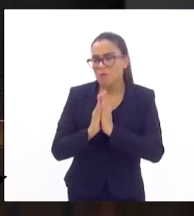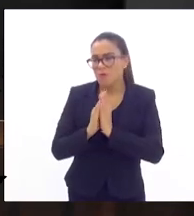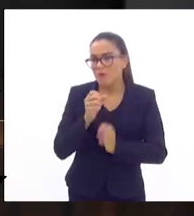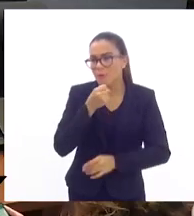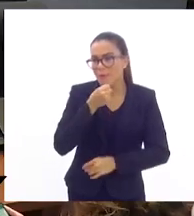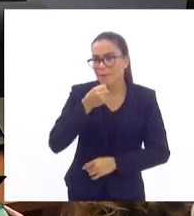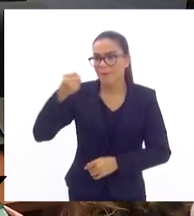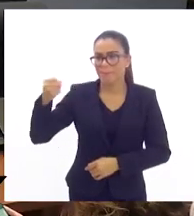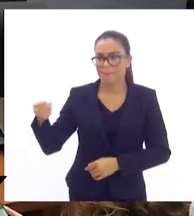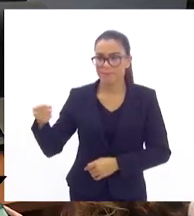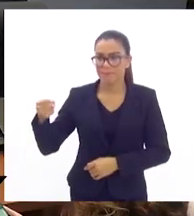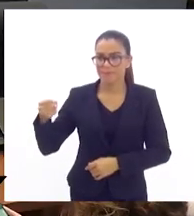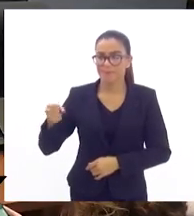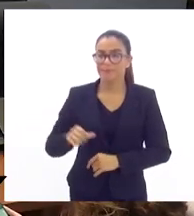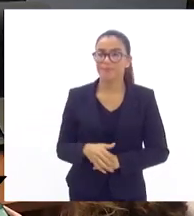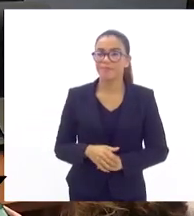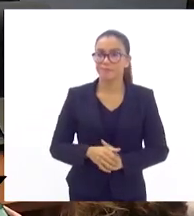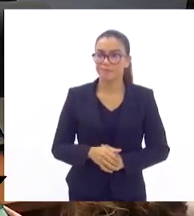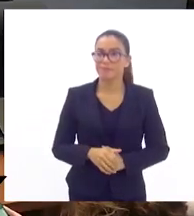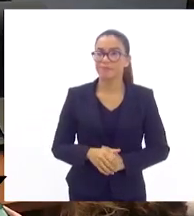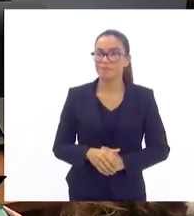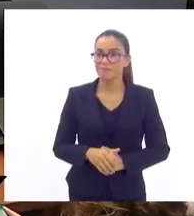palavra.